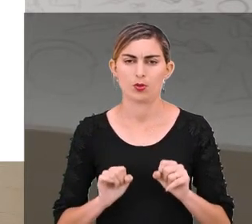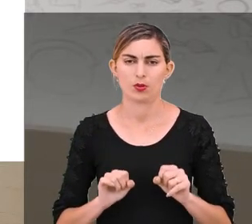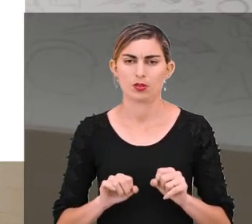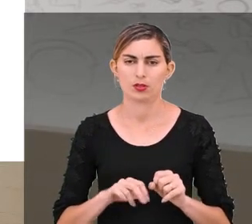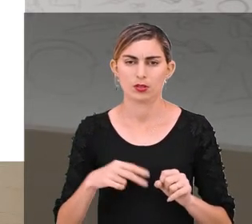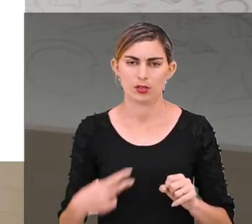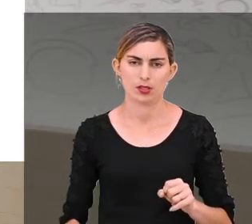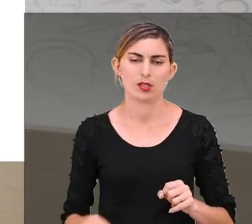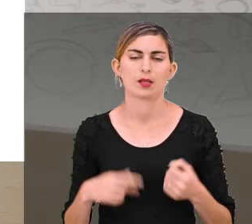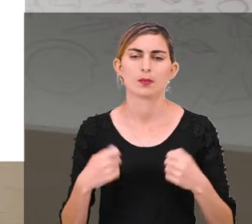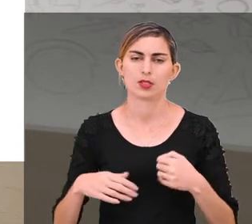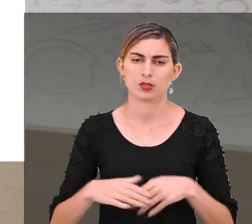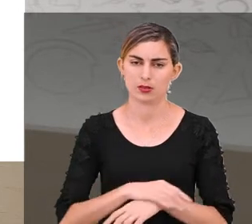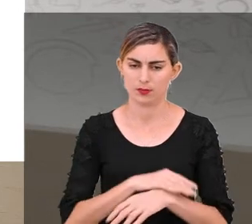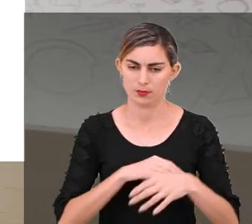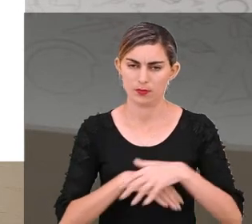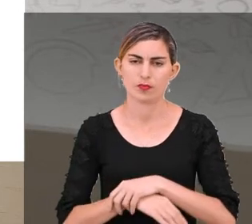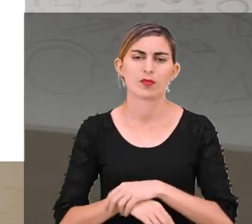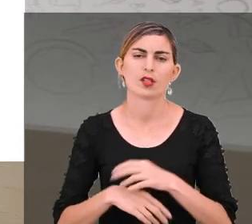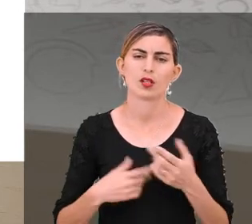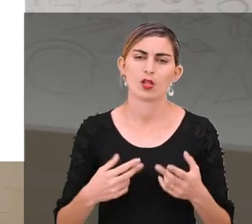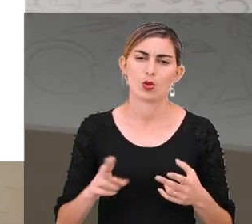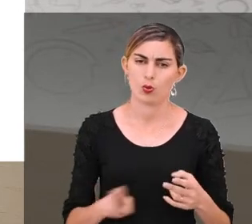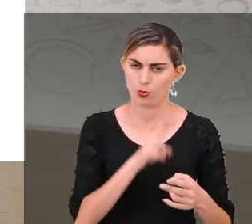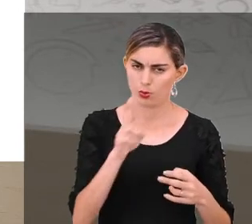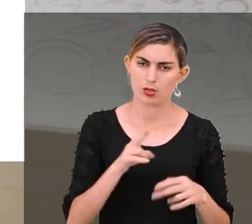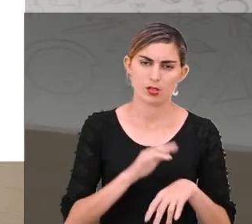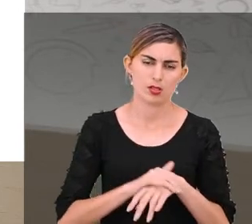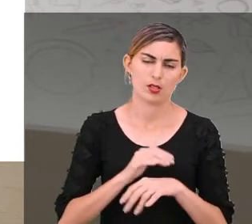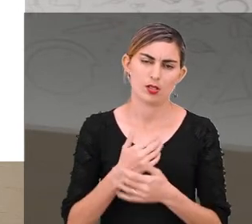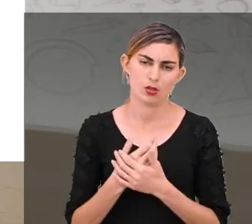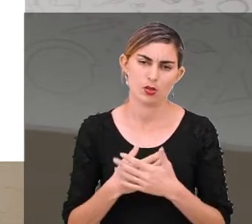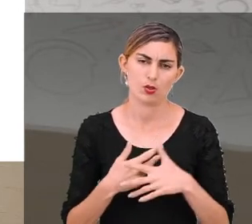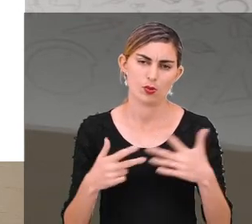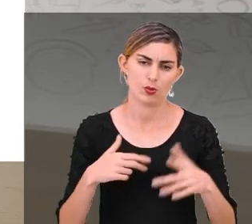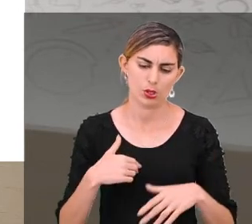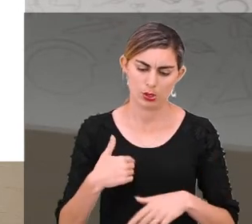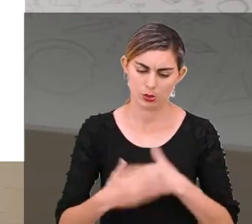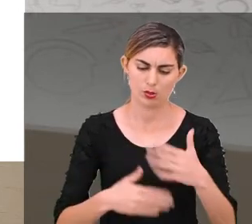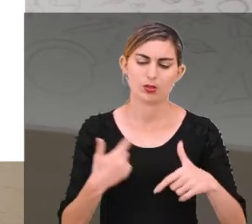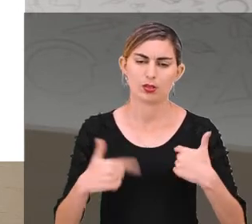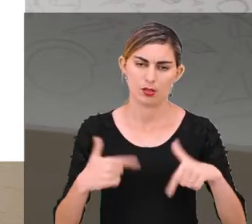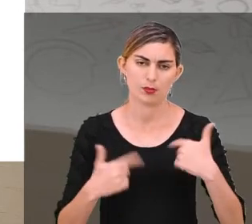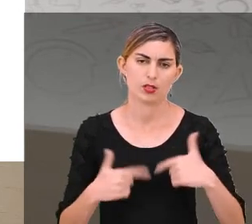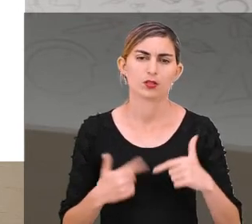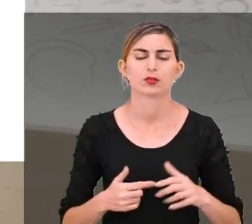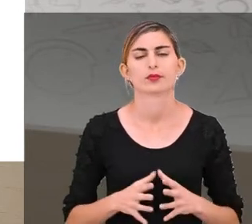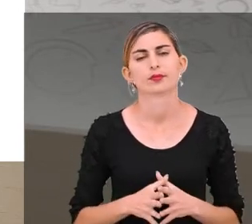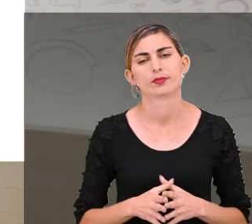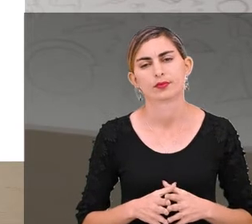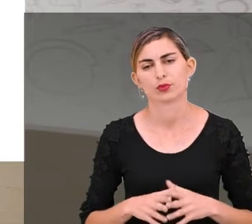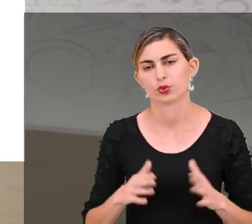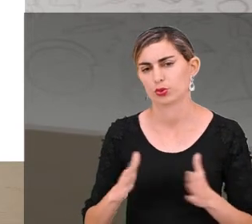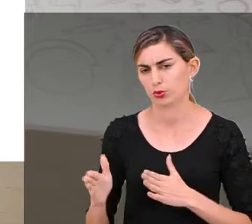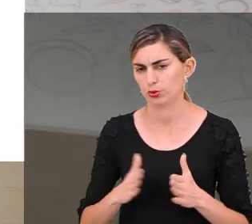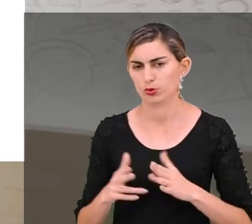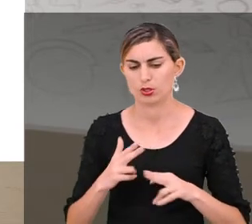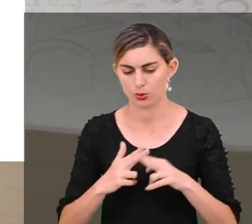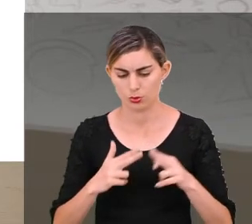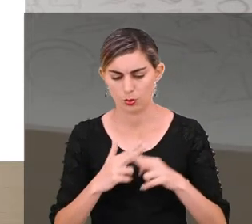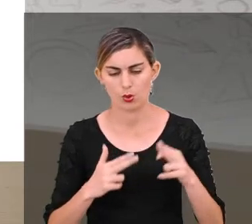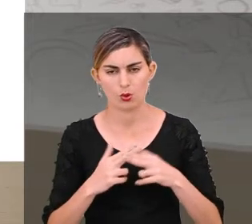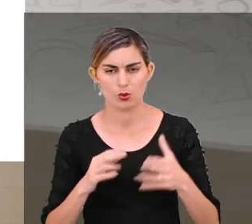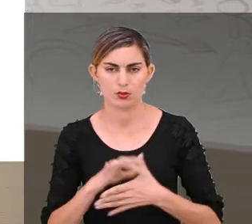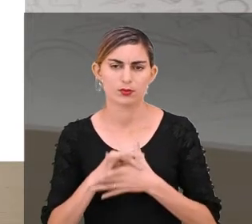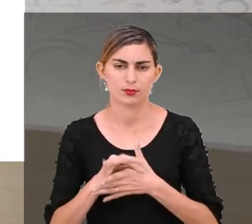trabalhadores, certo? E a causa disso pode ser manuseio de materiais e ferramentas durante a atividade laboral, né? Durante o